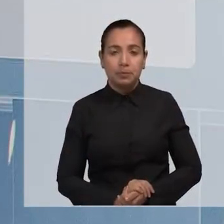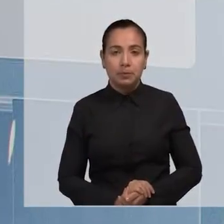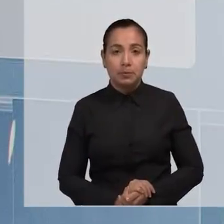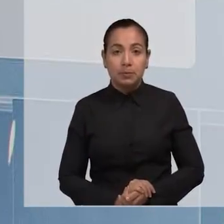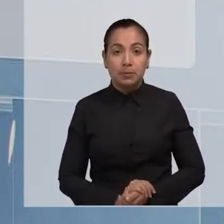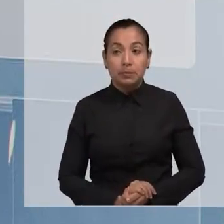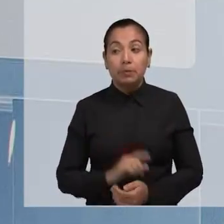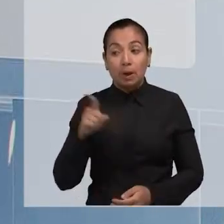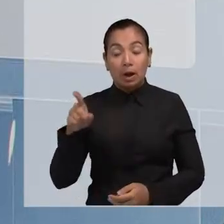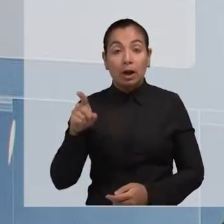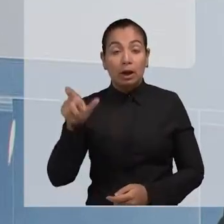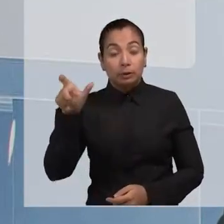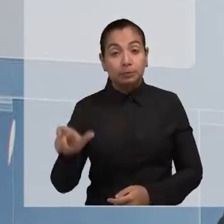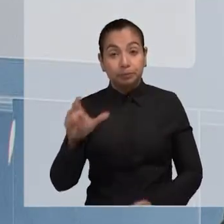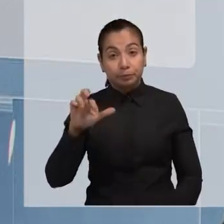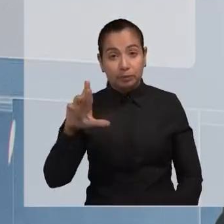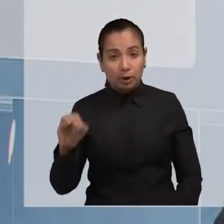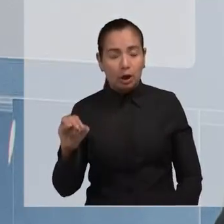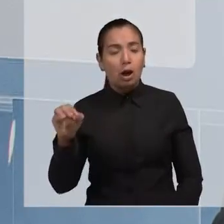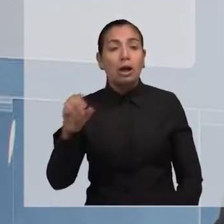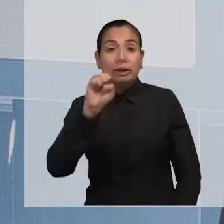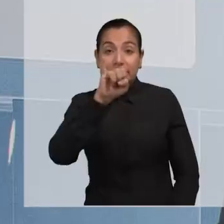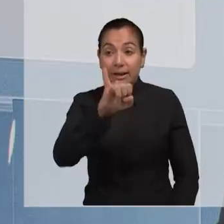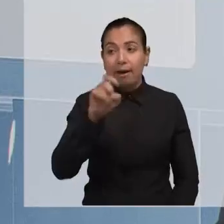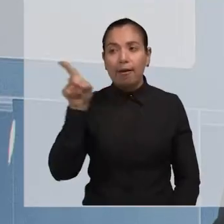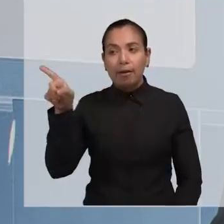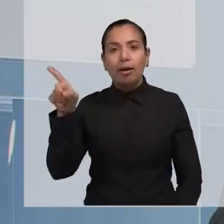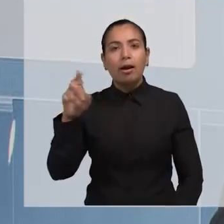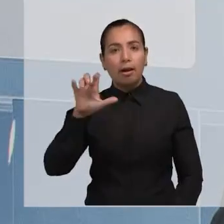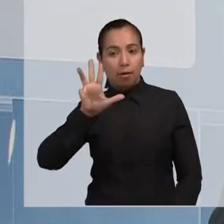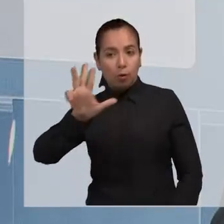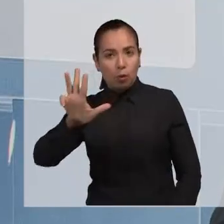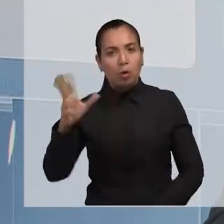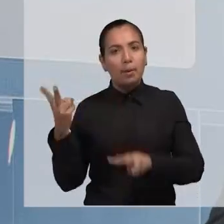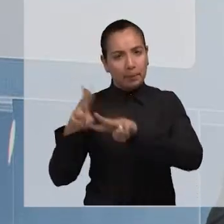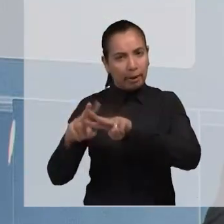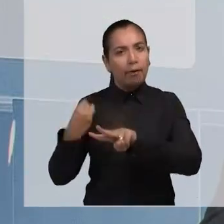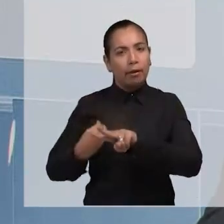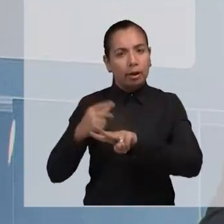Ciro, só tem chance de sair da cadeia se a gente